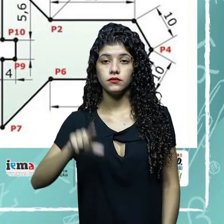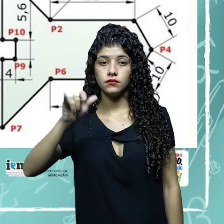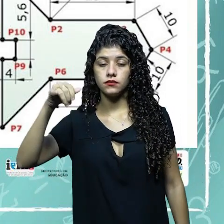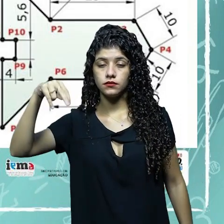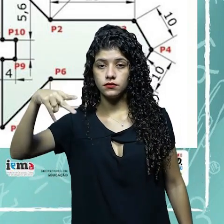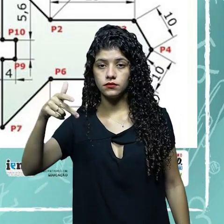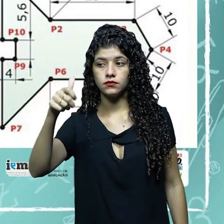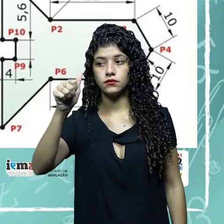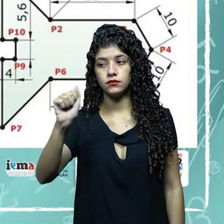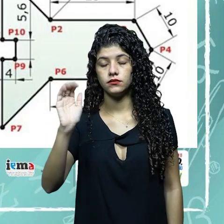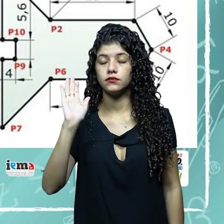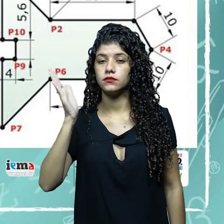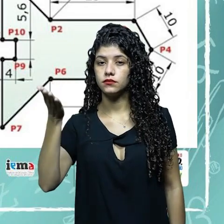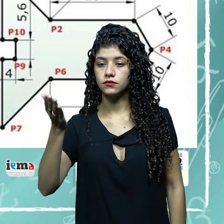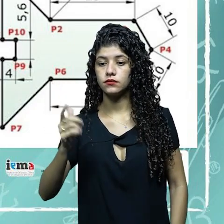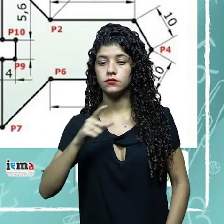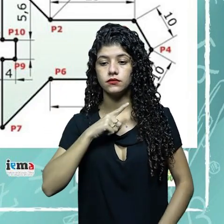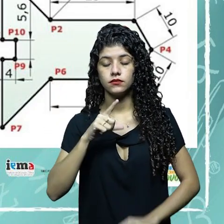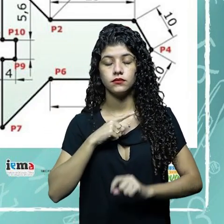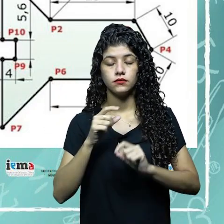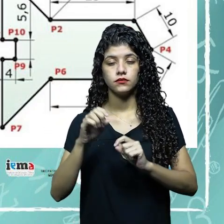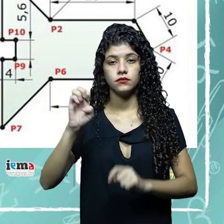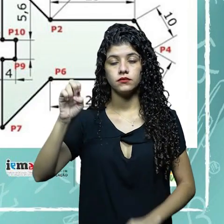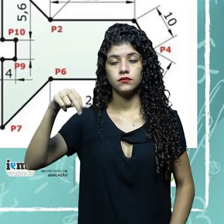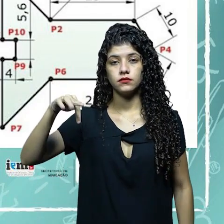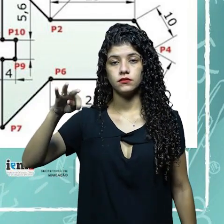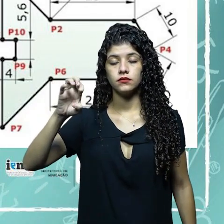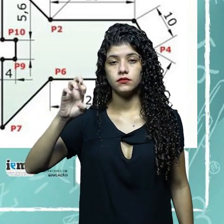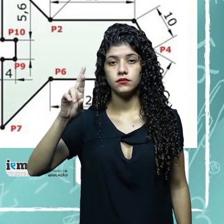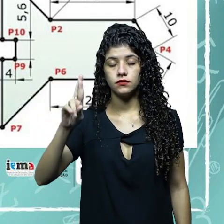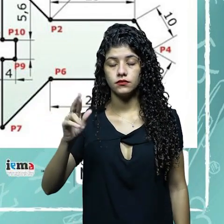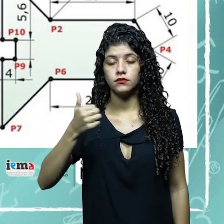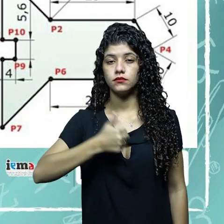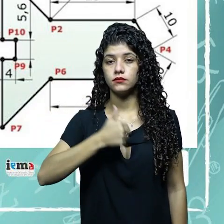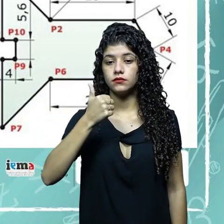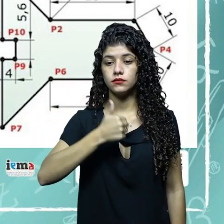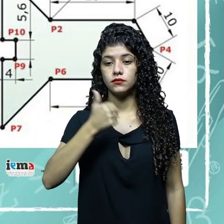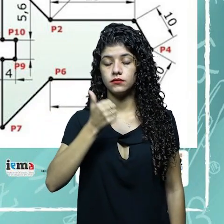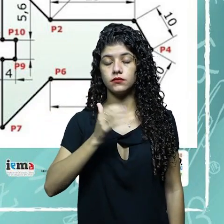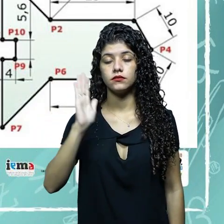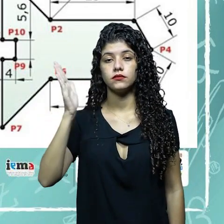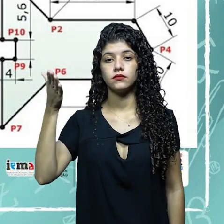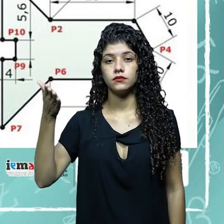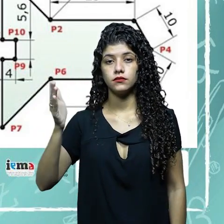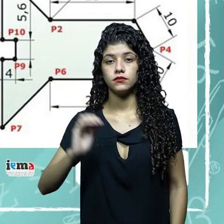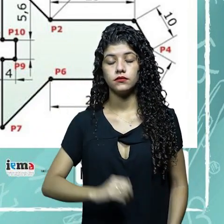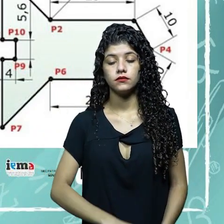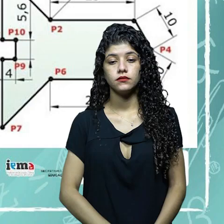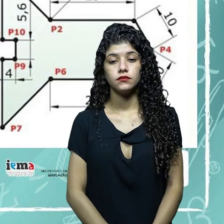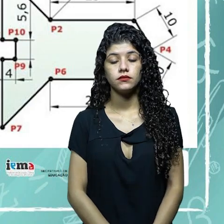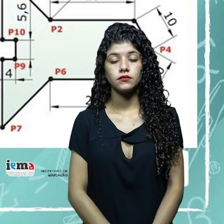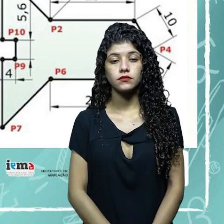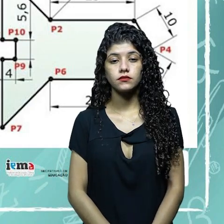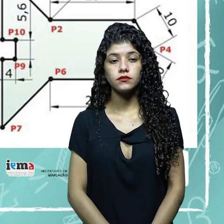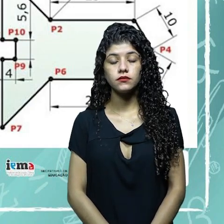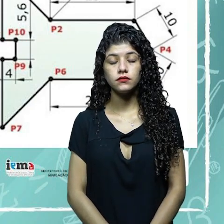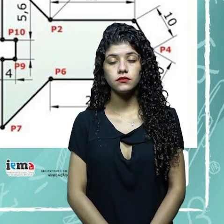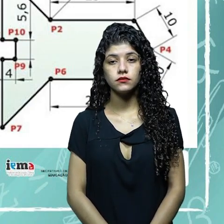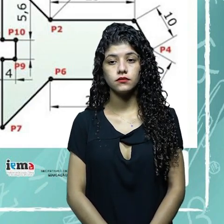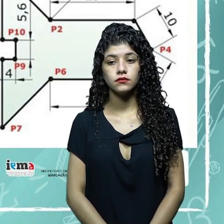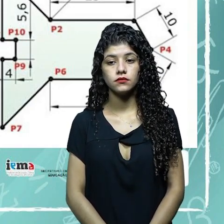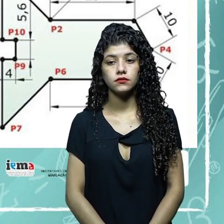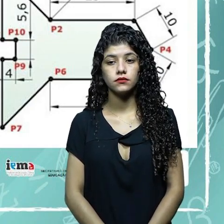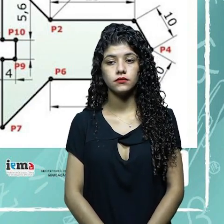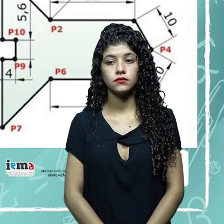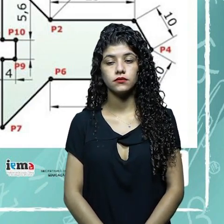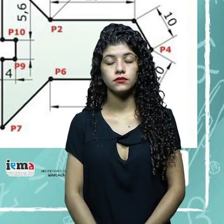um enter, especificou o primeiro ponto na sua área de trabalho, tá? E aí, assim, o primeiro ponto, né,